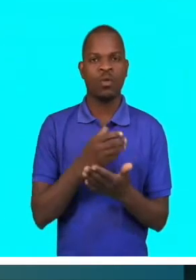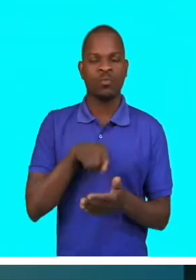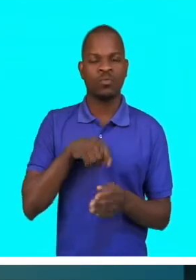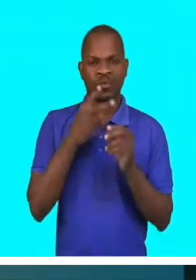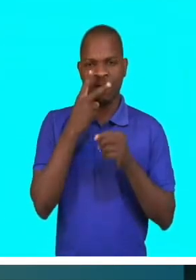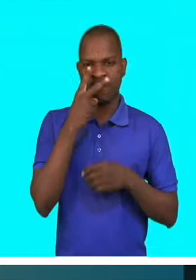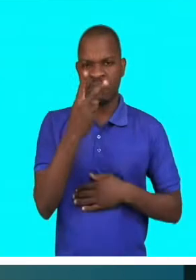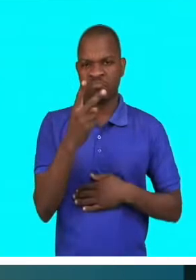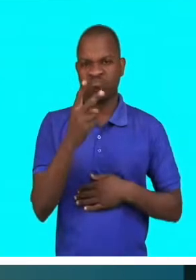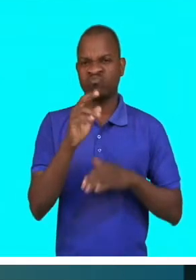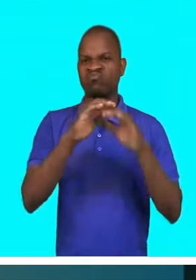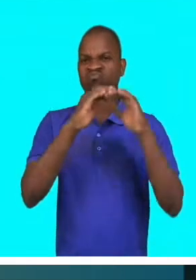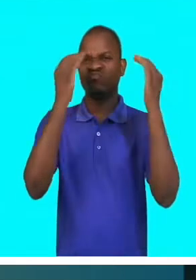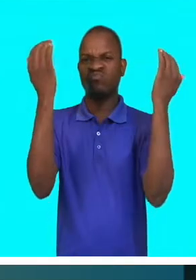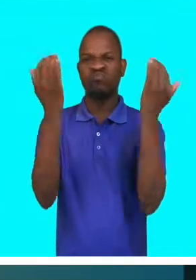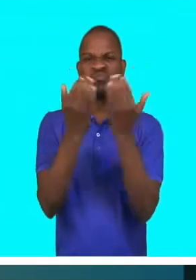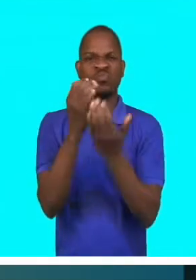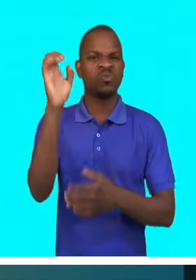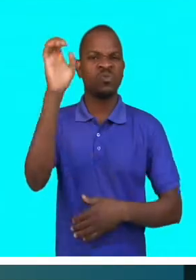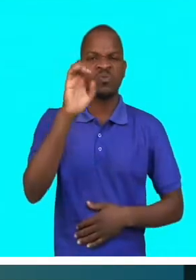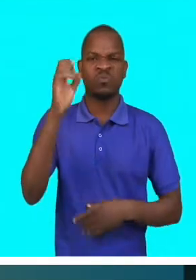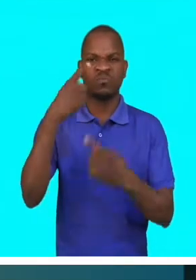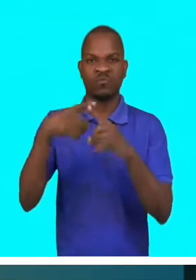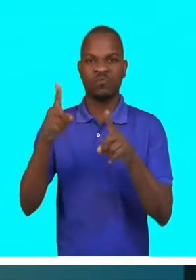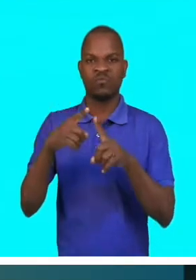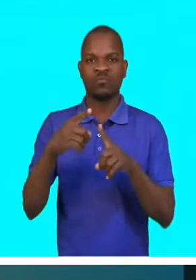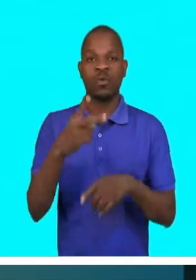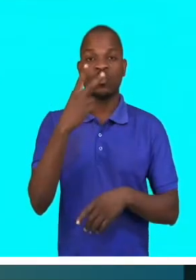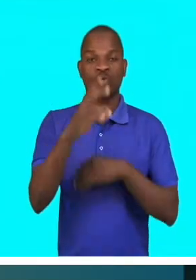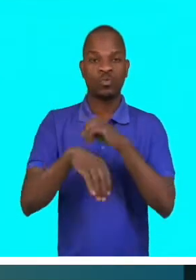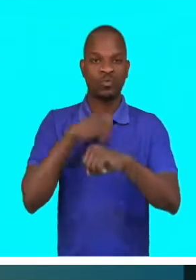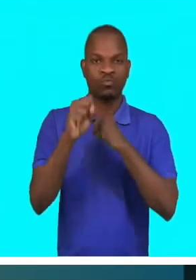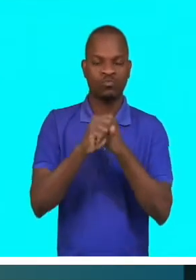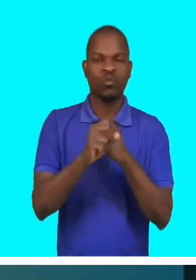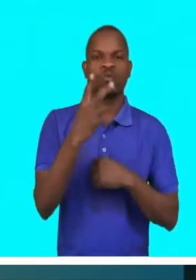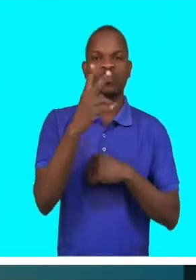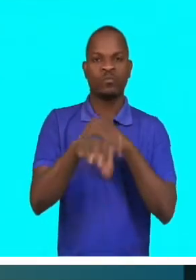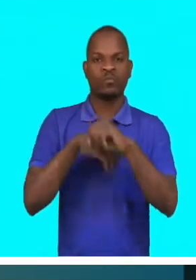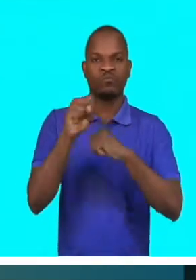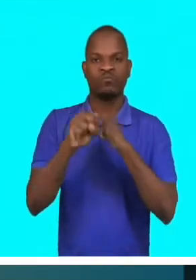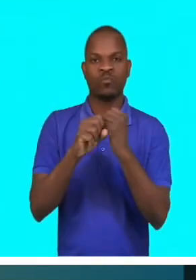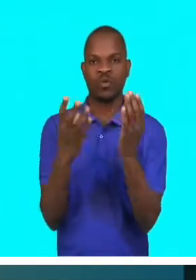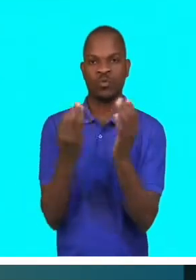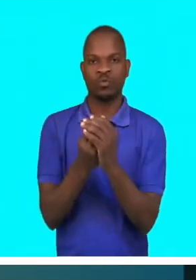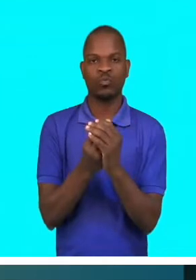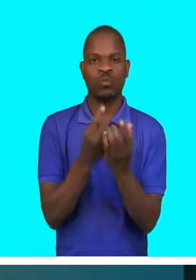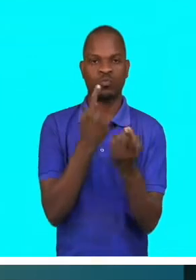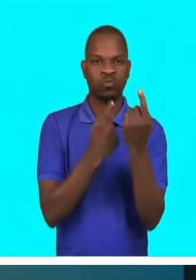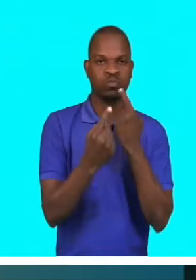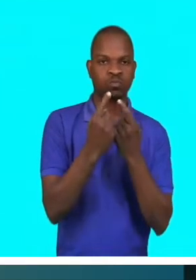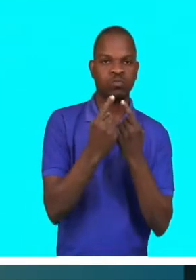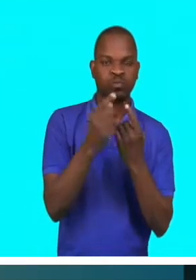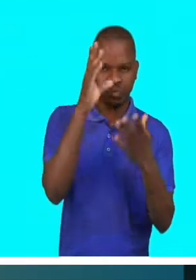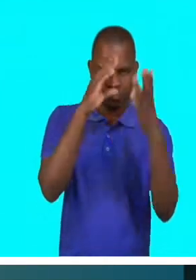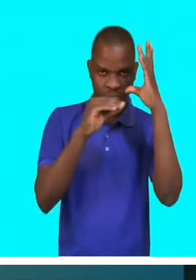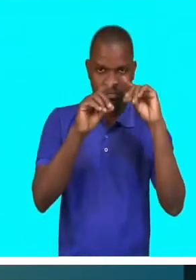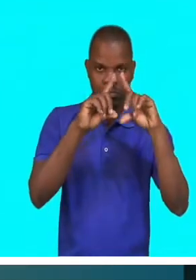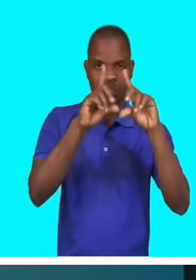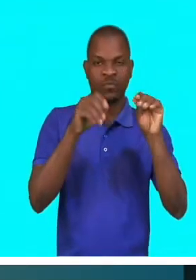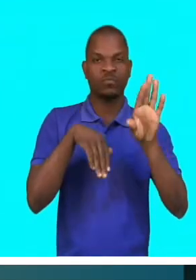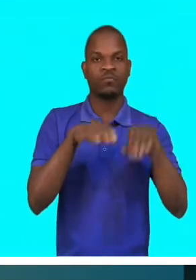mundo. Por exemplo, os treinadores da Europa de topo, todos os anos, ou dois em dois anos, são obrigados a se juntarem e debaterem assuntos do futebol.